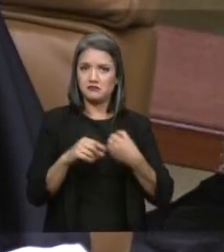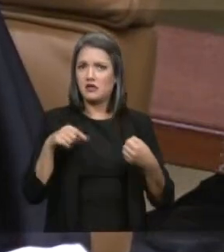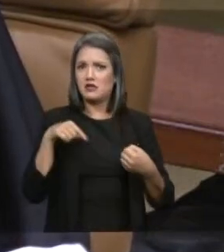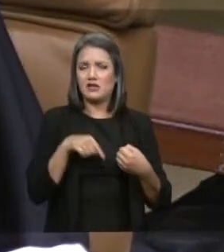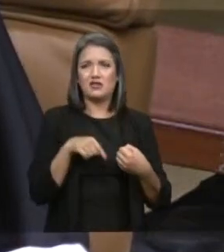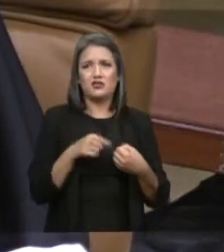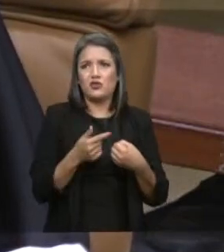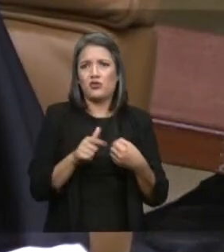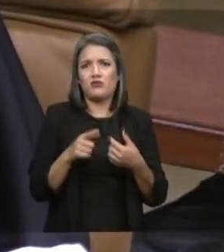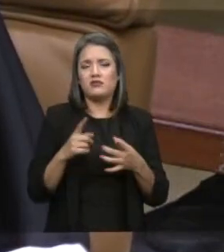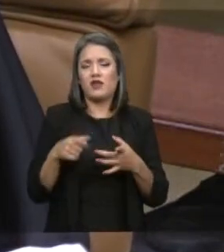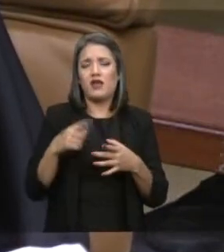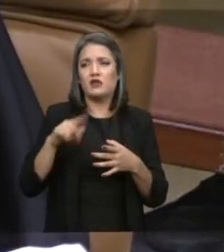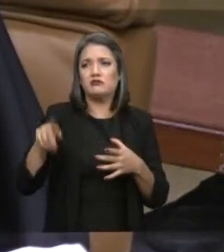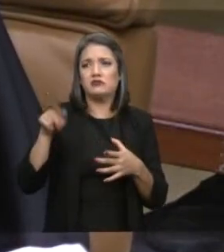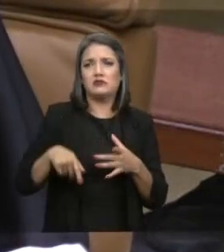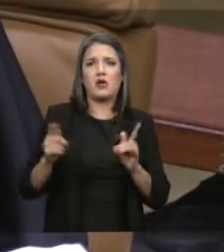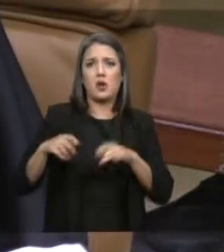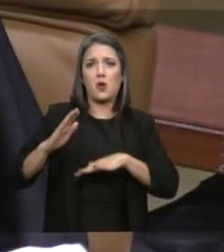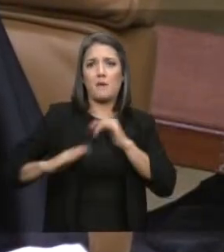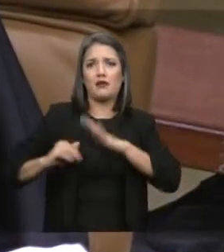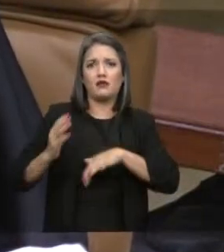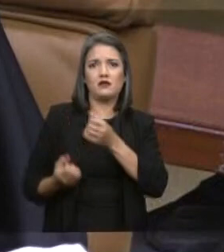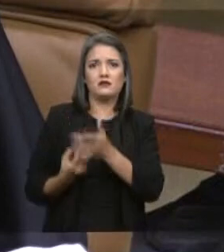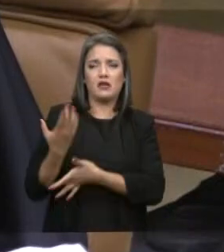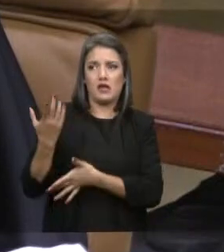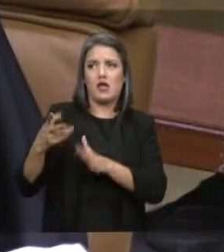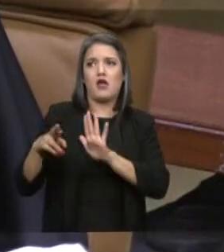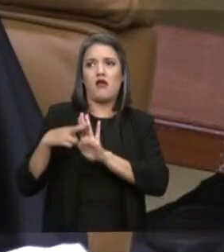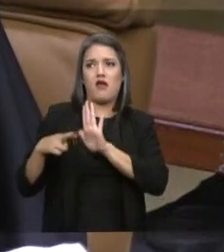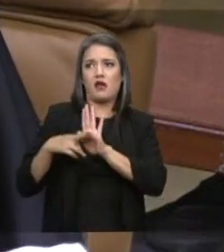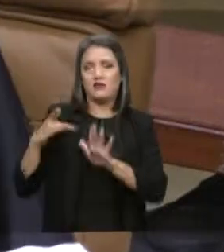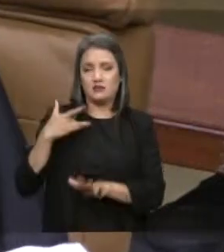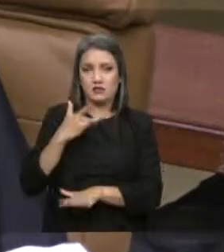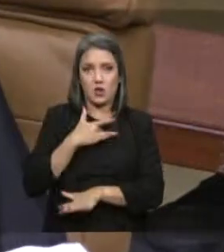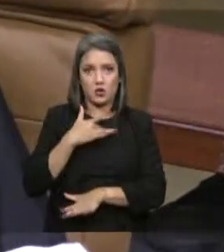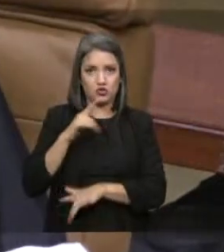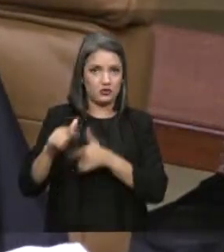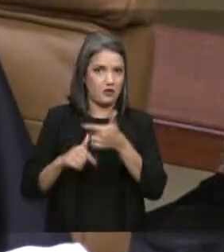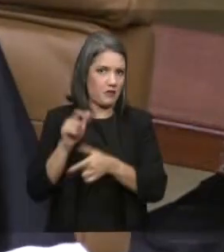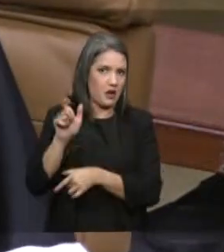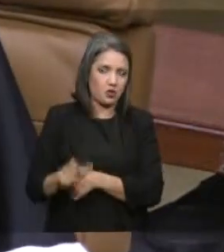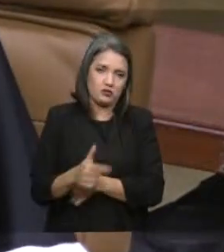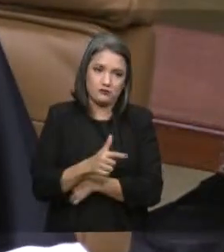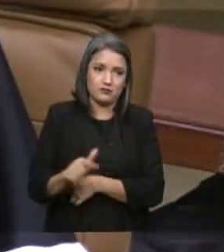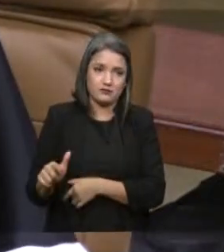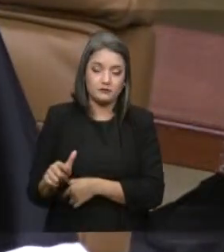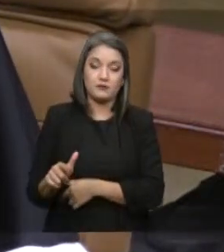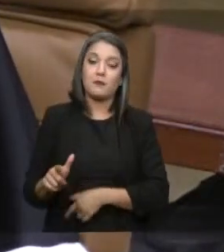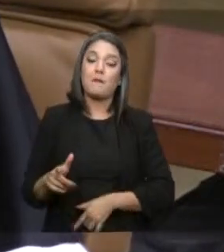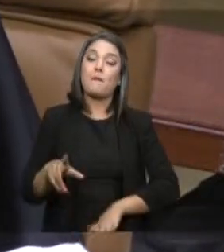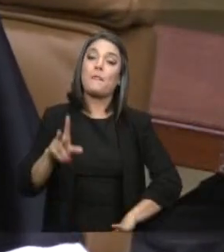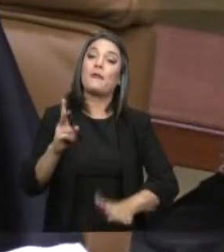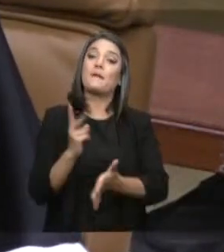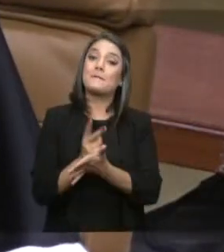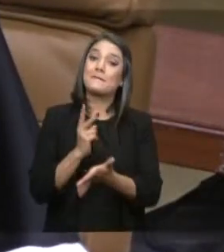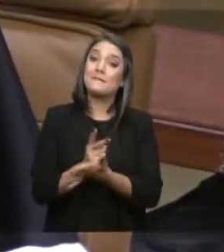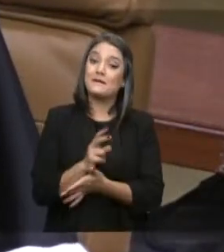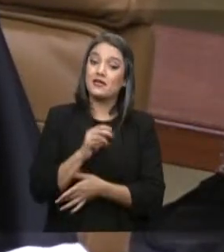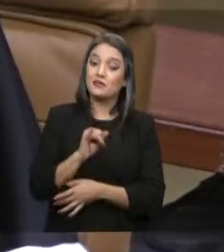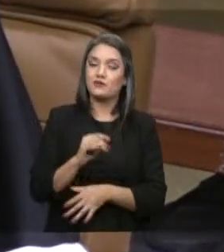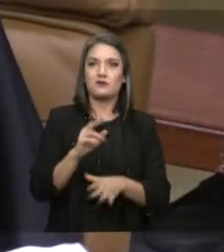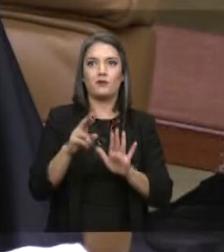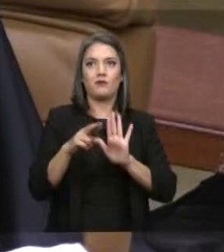a competência para a definição de normas e saúde do Trabalhador ainda que a norma trabalhista